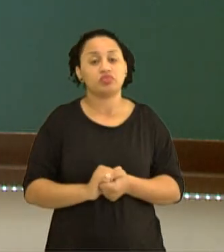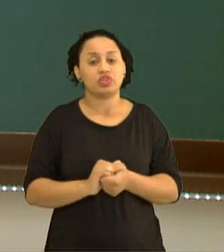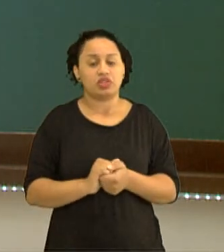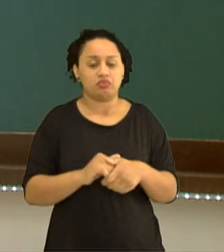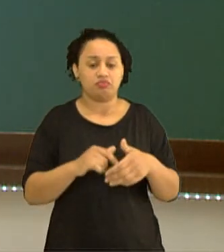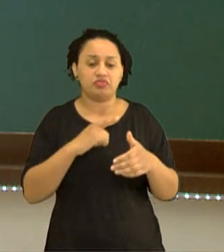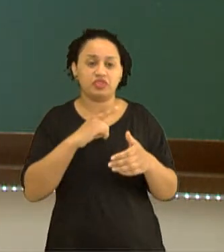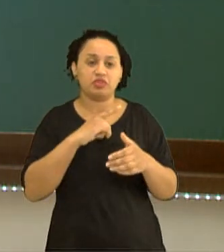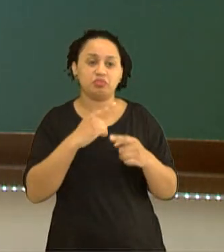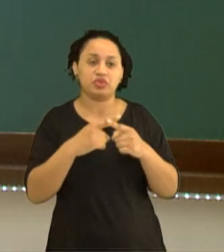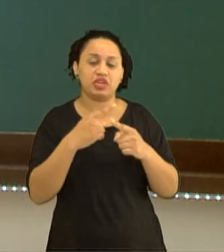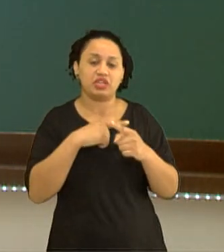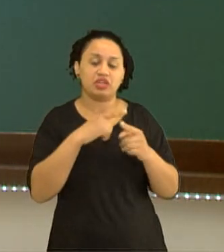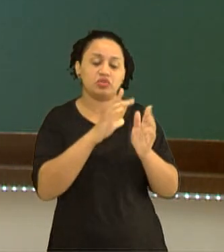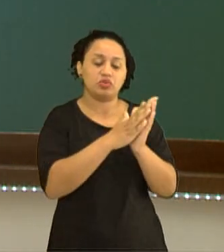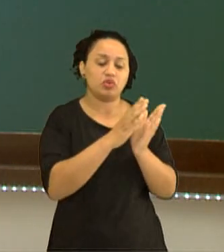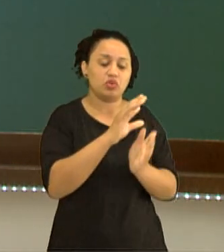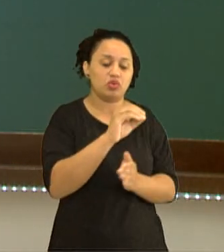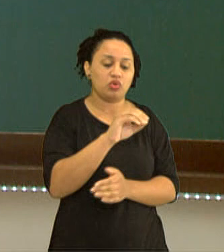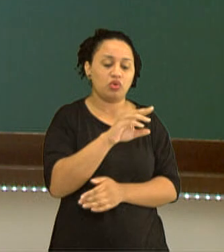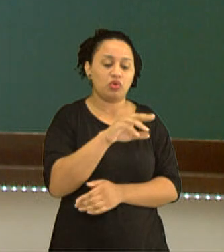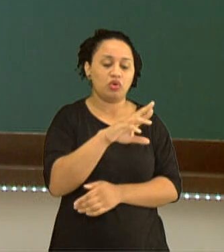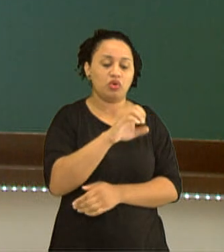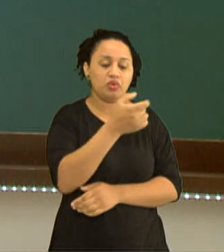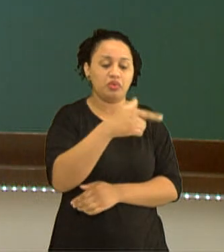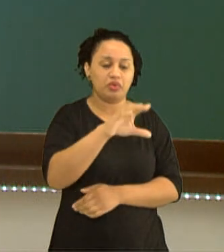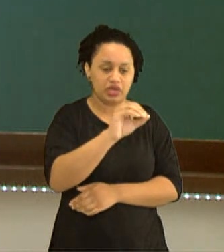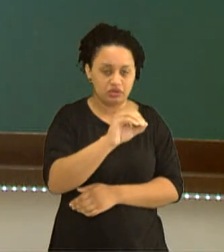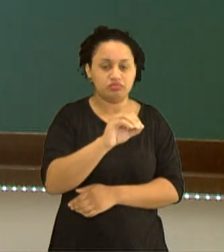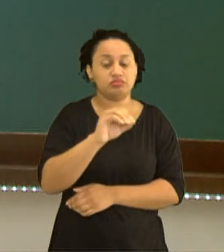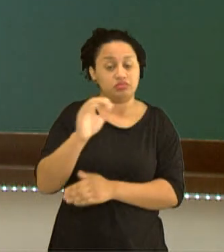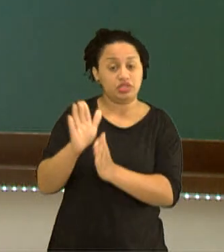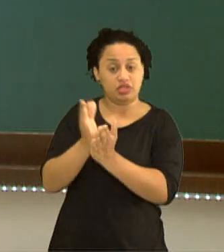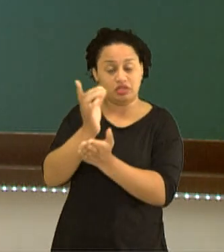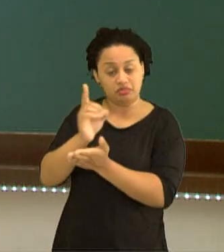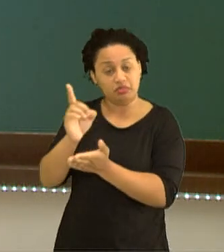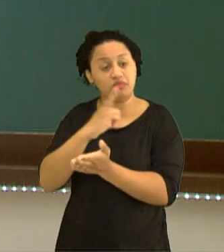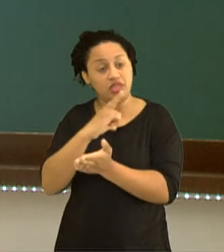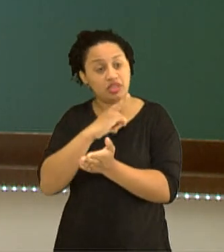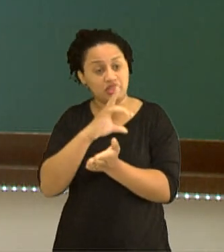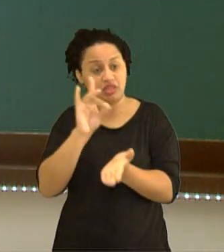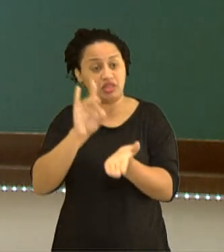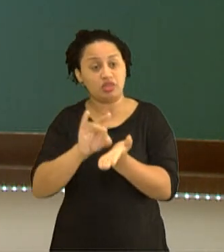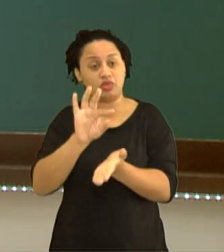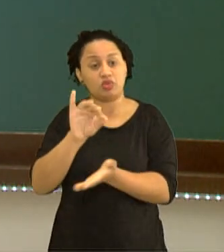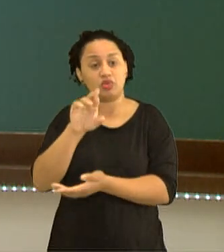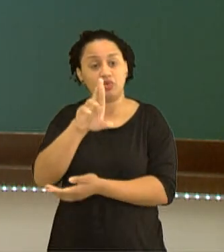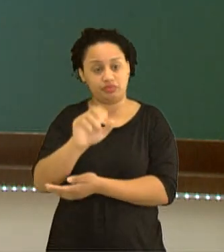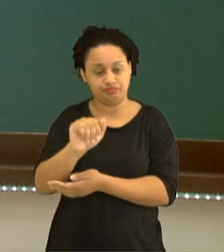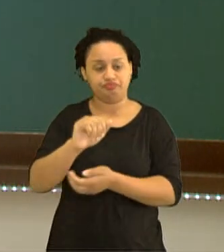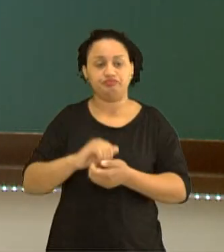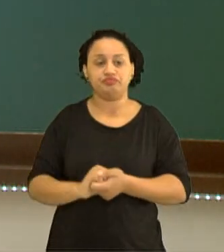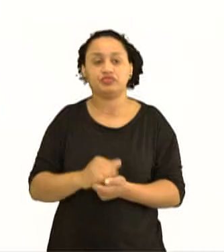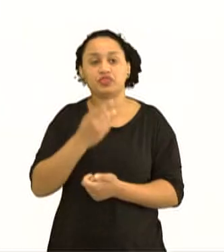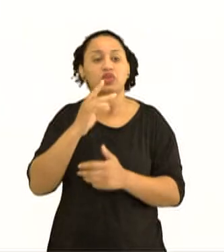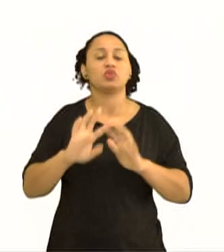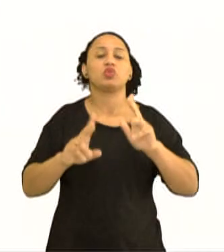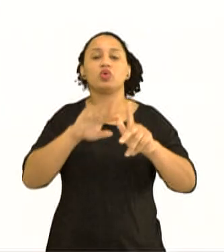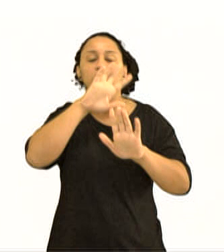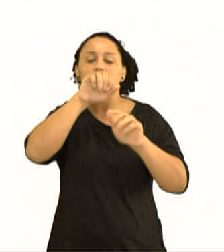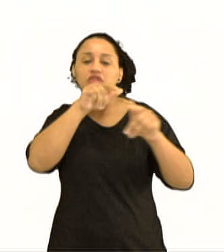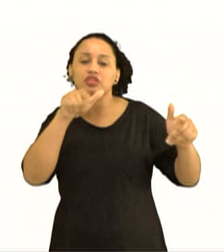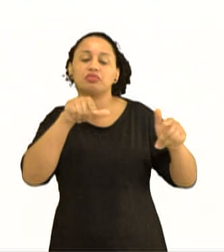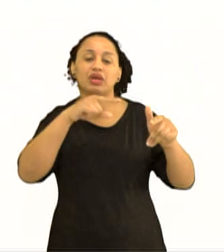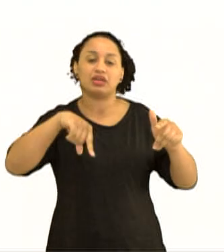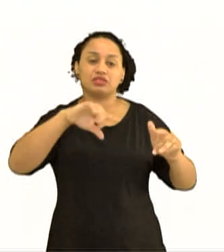possuem elementos do Torá, que é o livro sagrado do judaísmo. Então ele diz, entre todos os animais da terra, os que